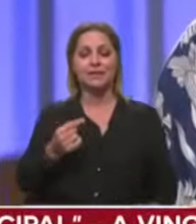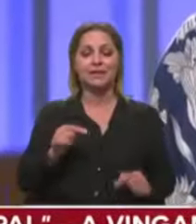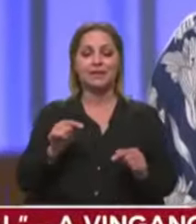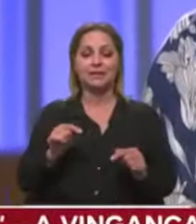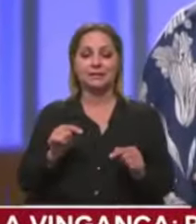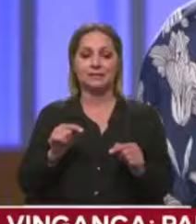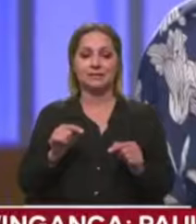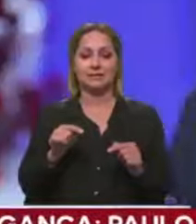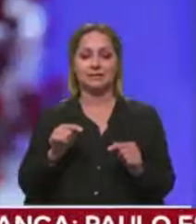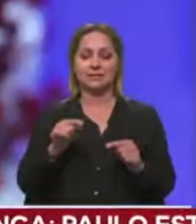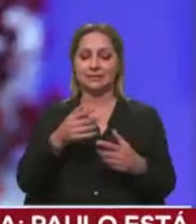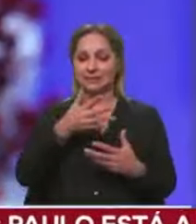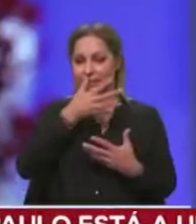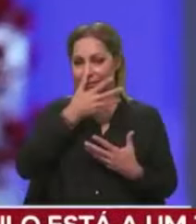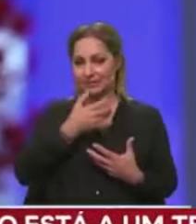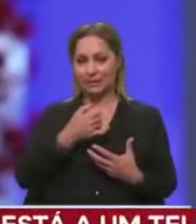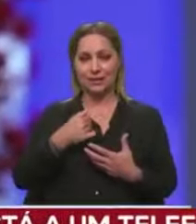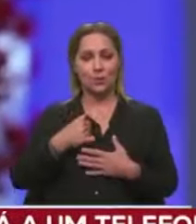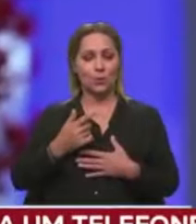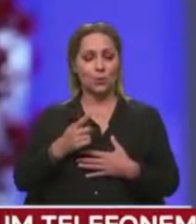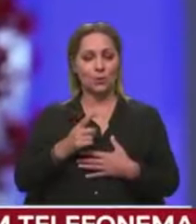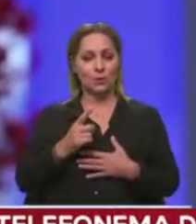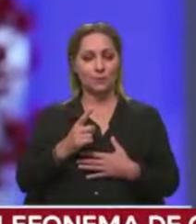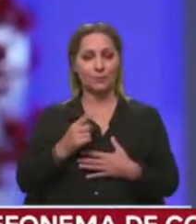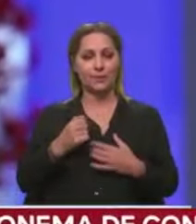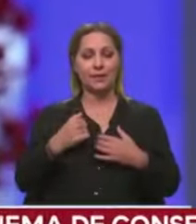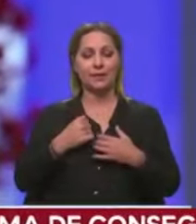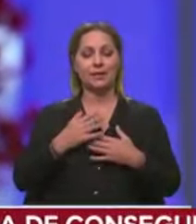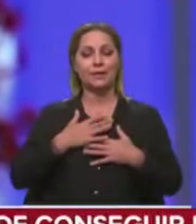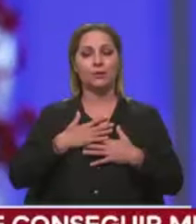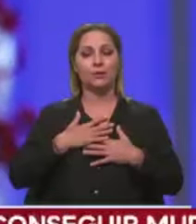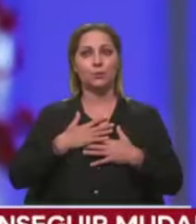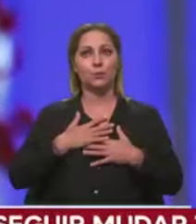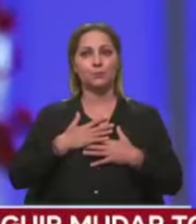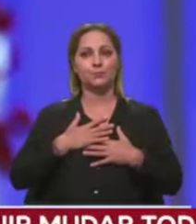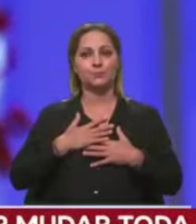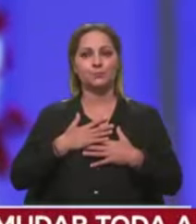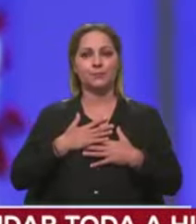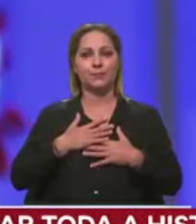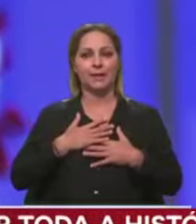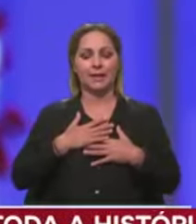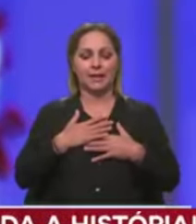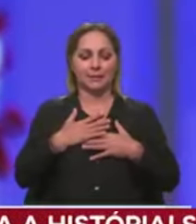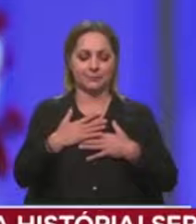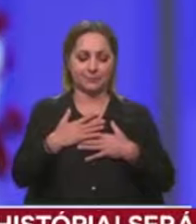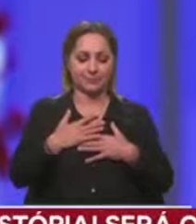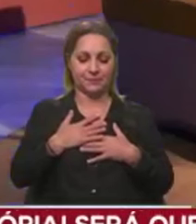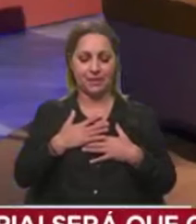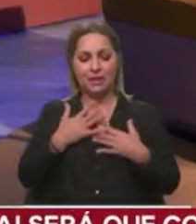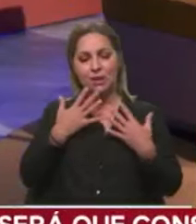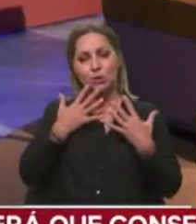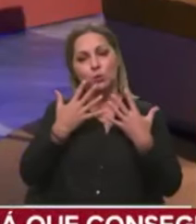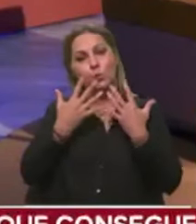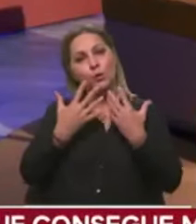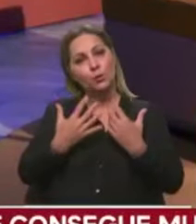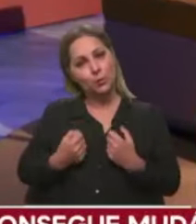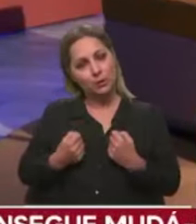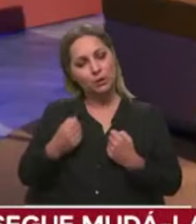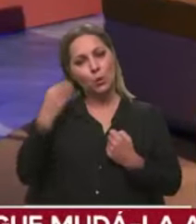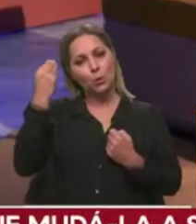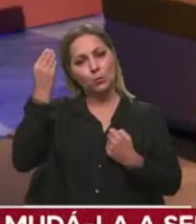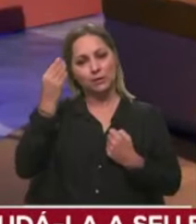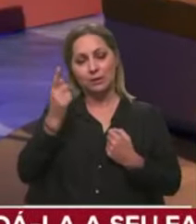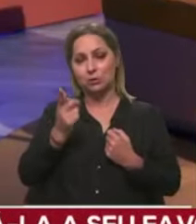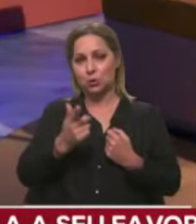e mas não estou não estou Júlio eu estou é egoistamente com saudades não é